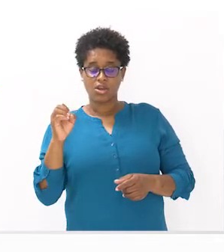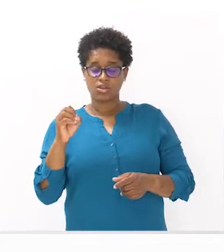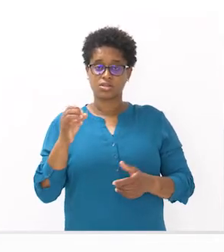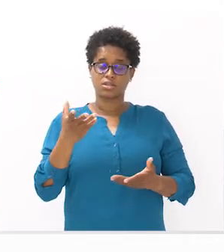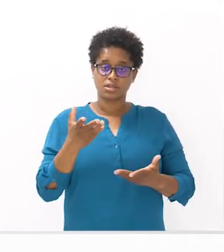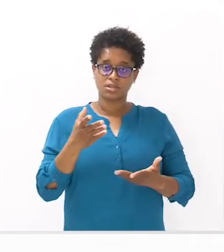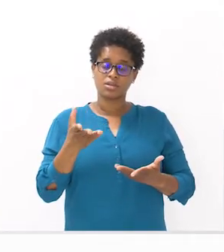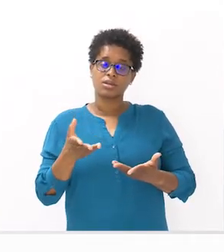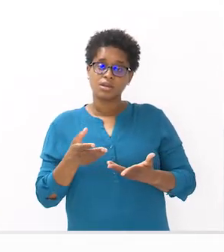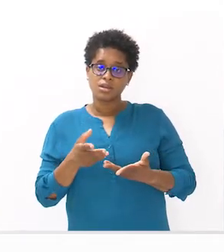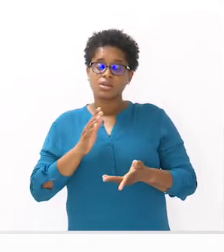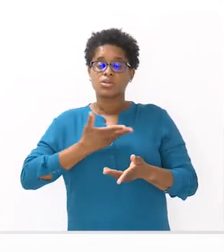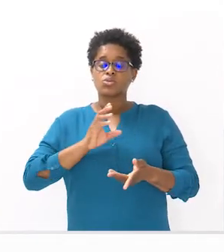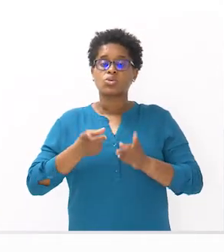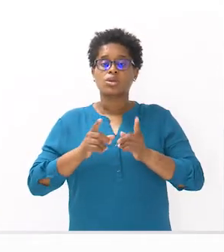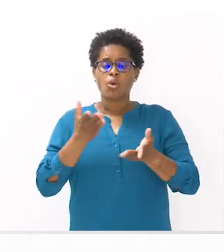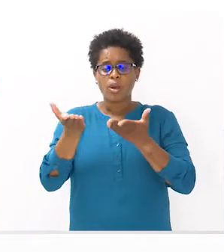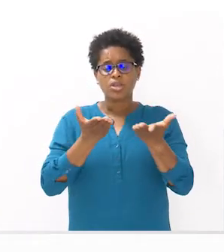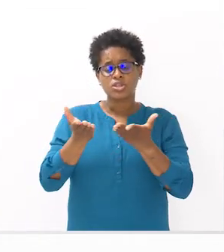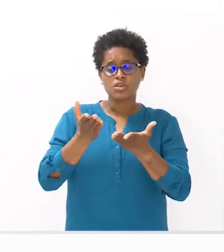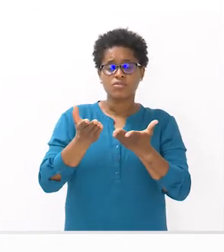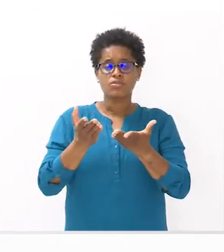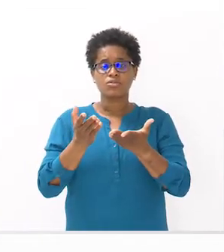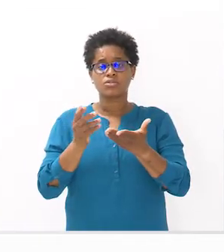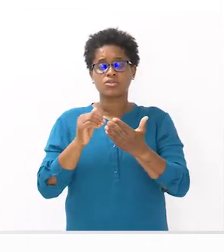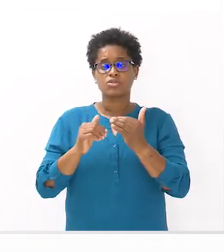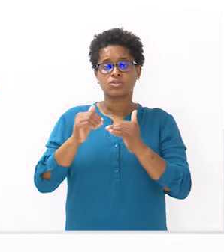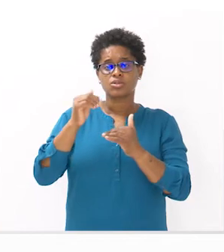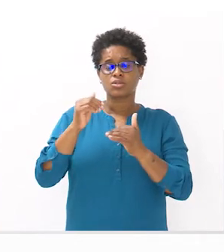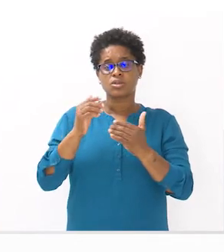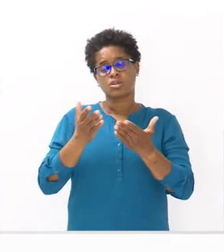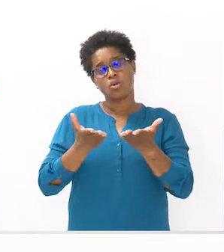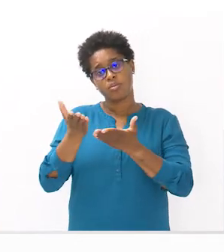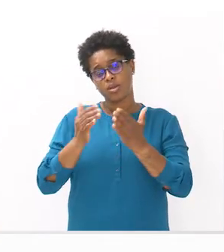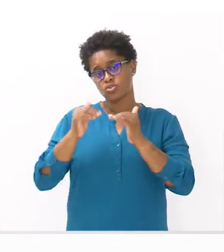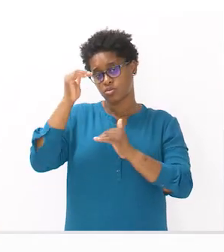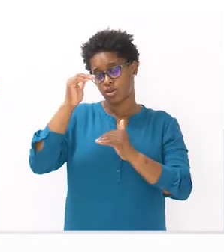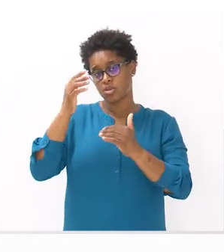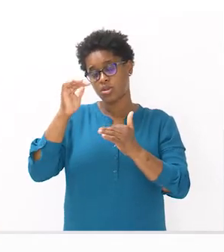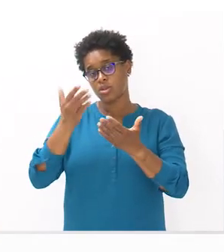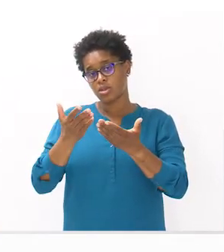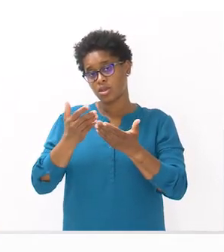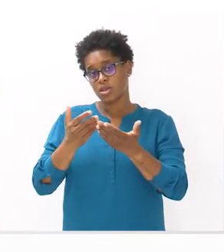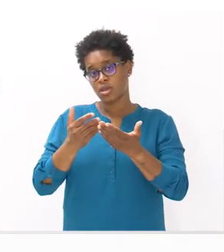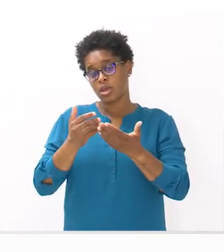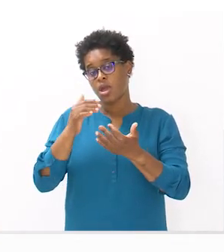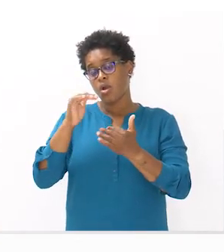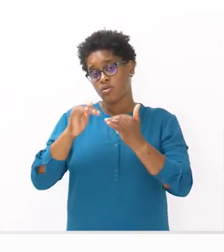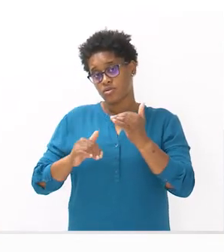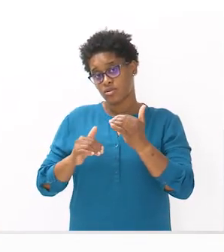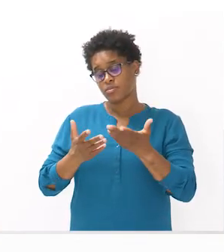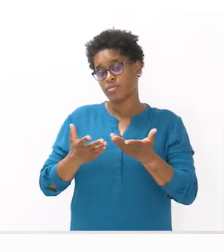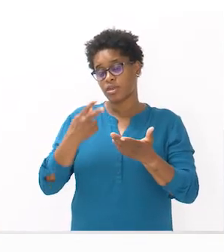comparativo de inferioridade. O que terão que fazer aqui é ler as frases, tanto a frase A como a frase